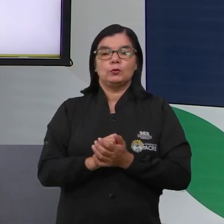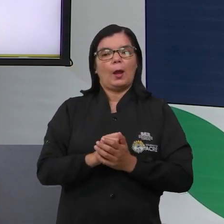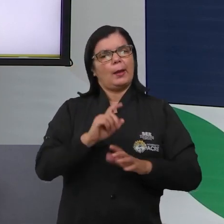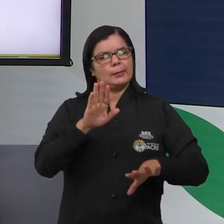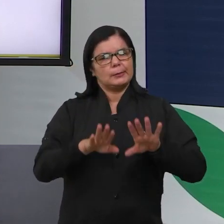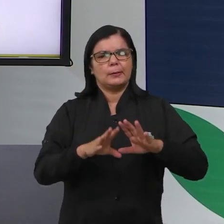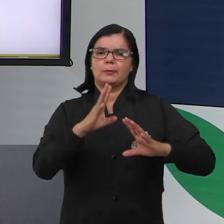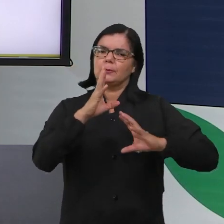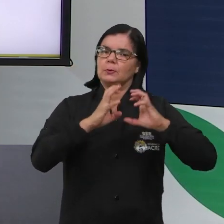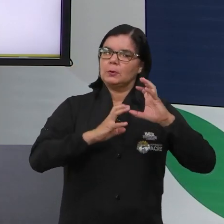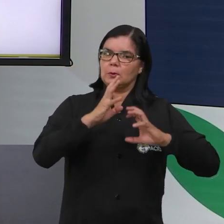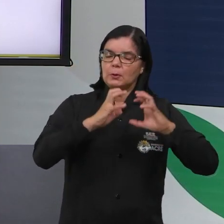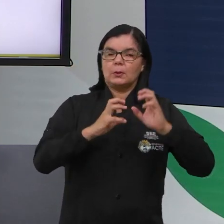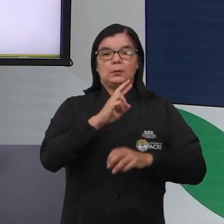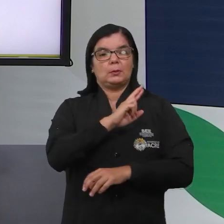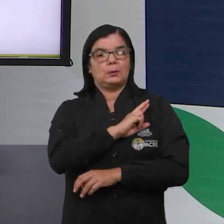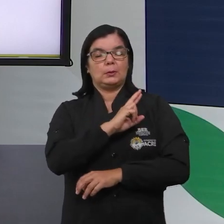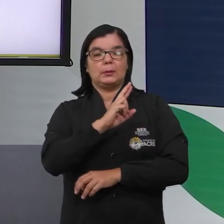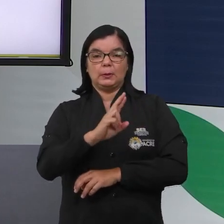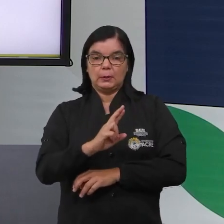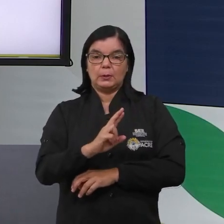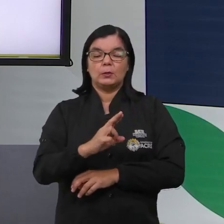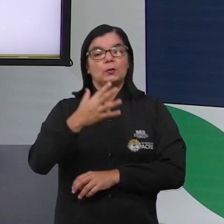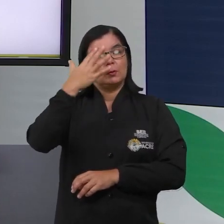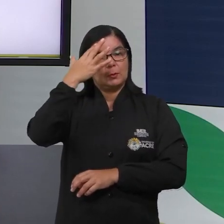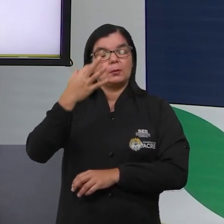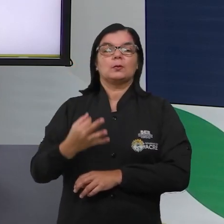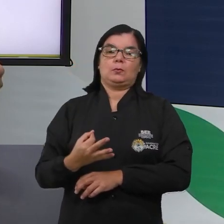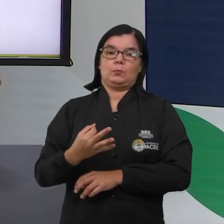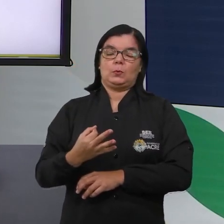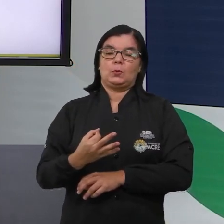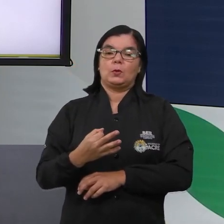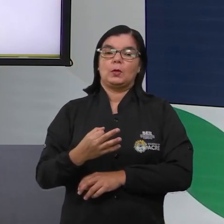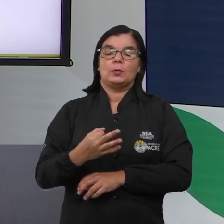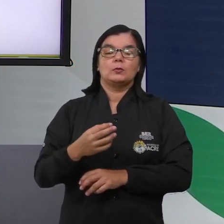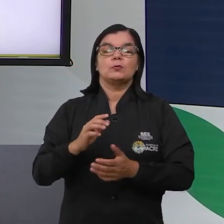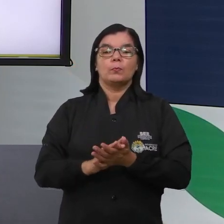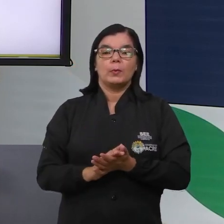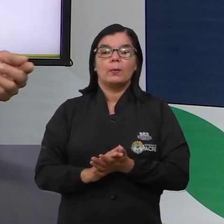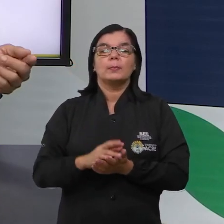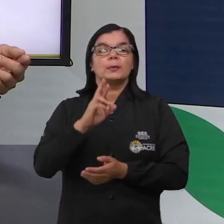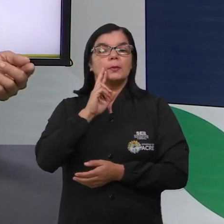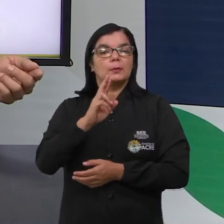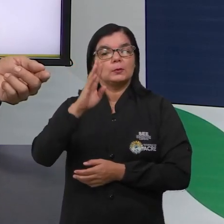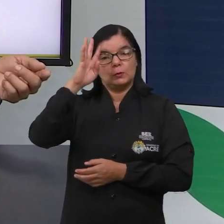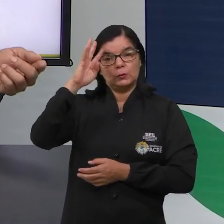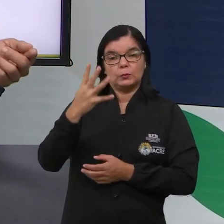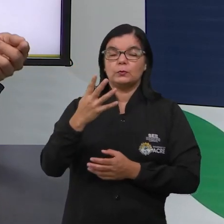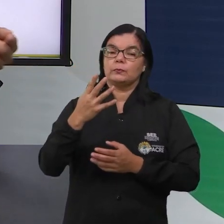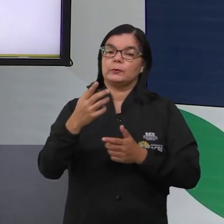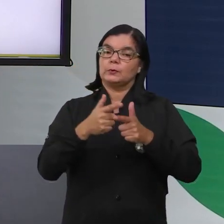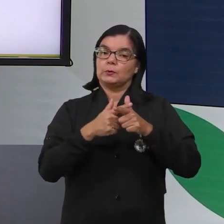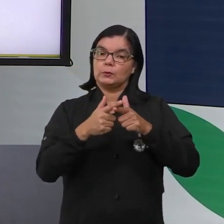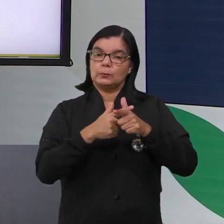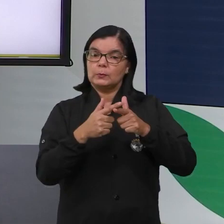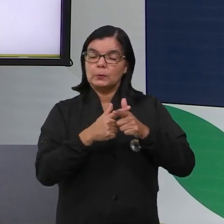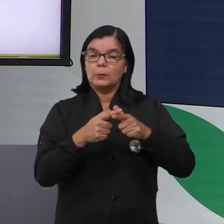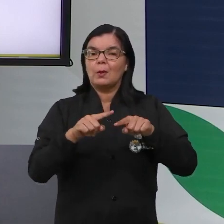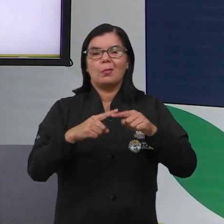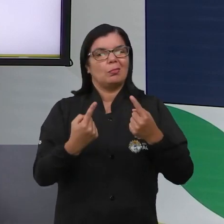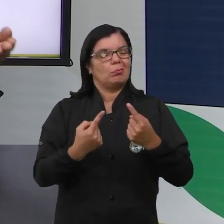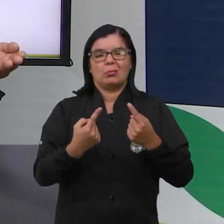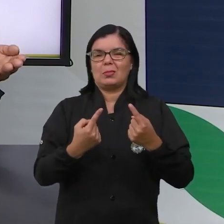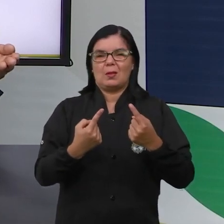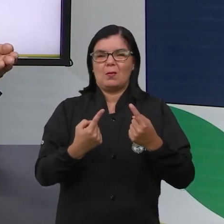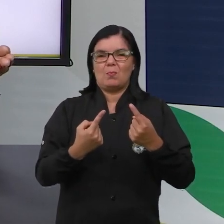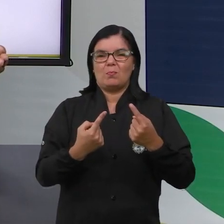contenda. E a religião, ela deve justamente ser um caminho para resolver os conflitos, e não um